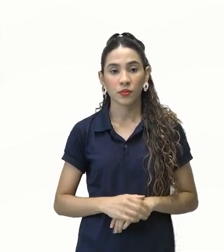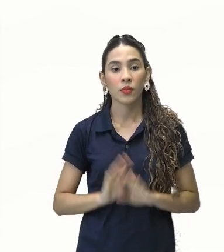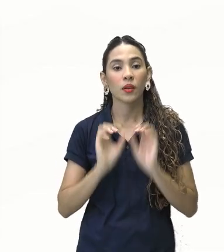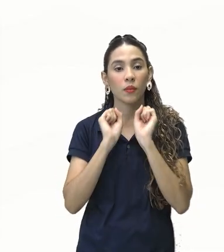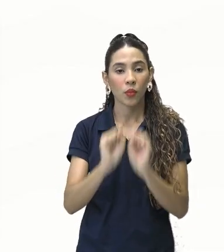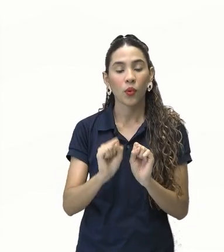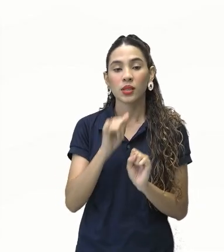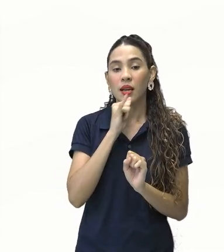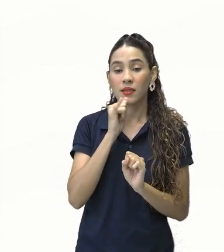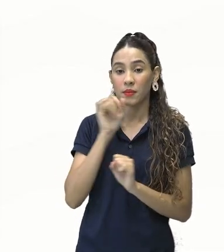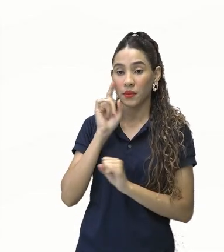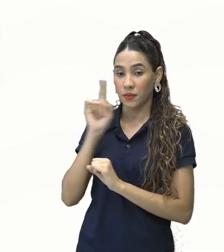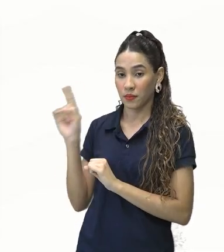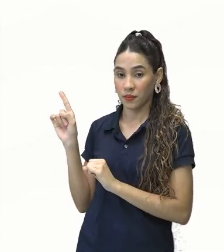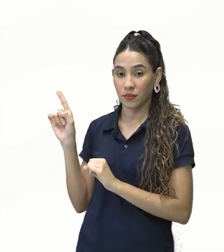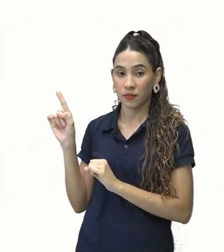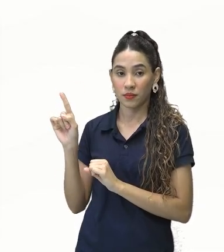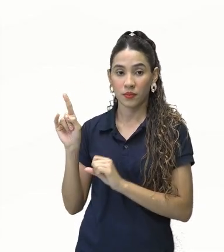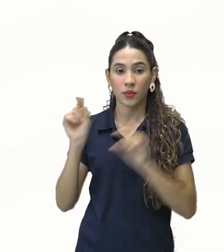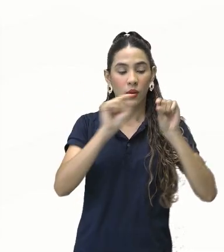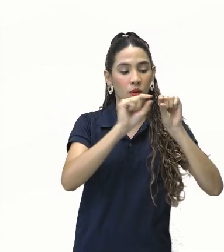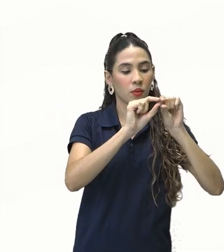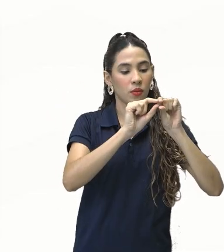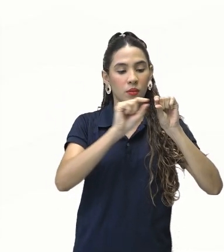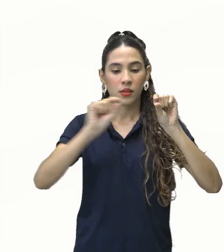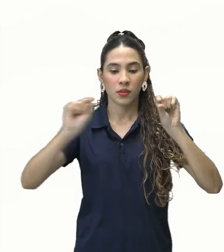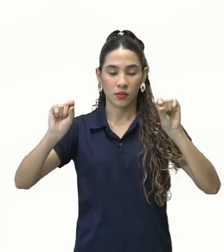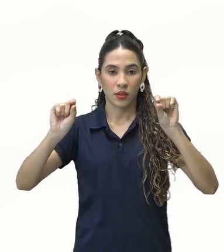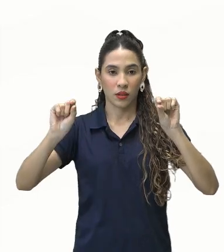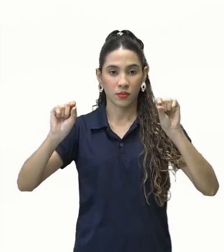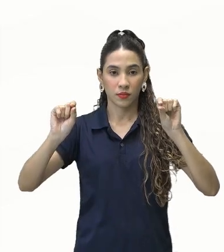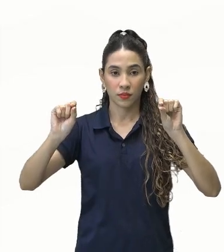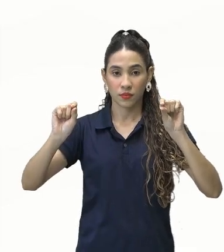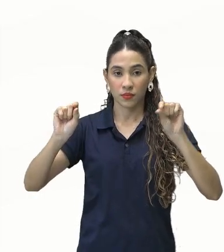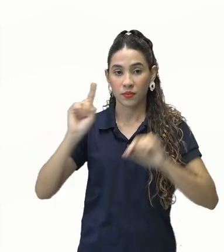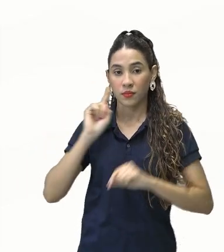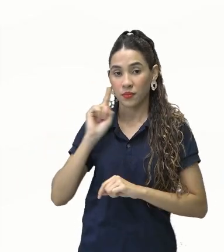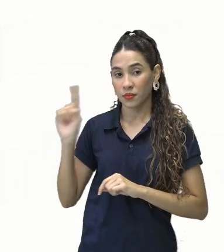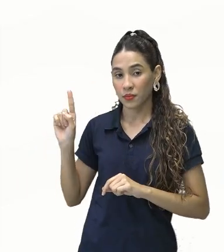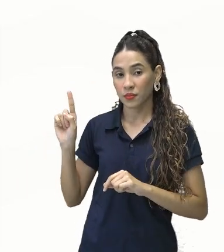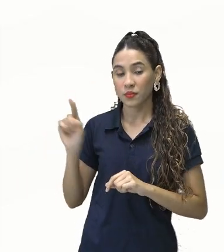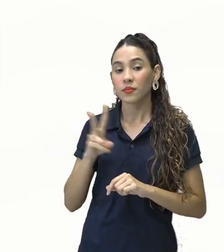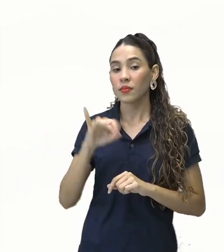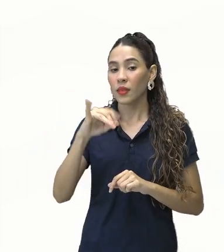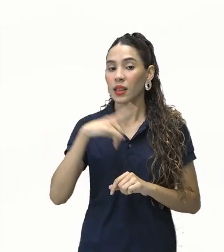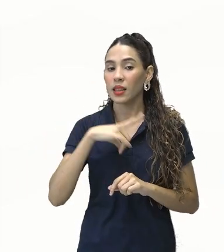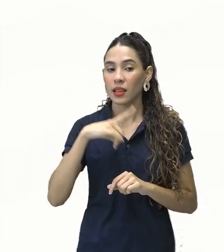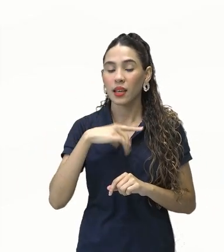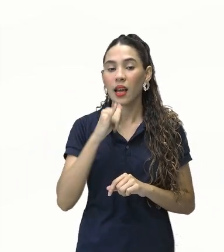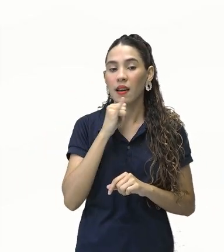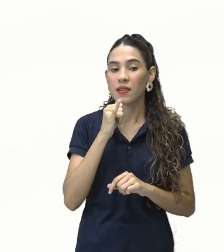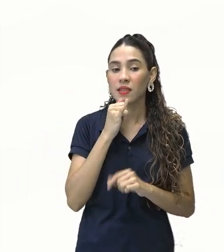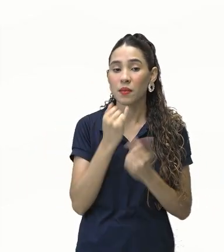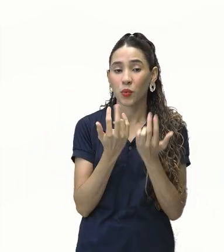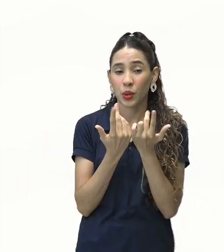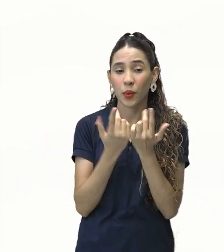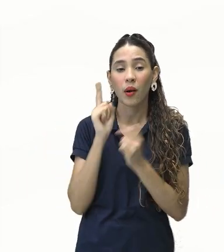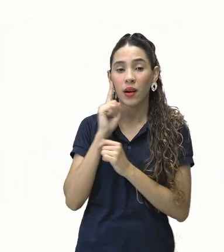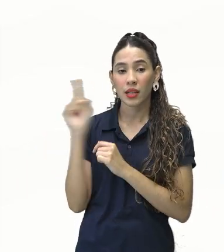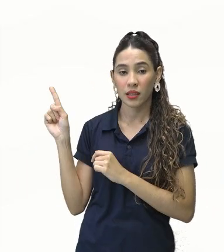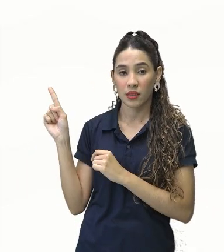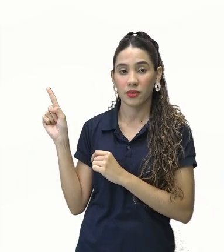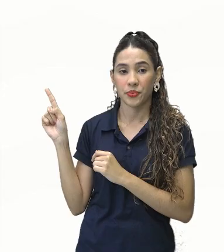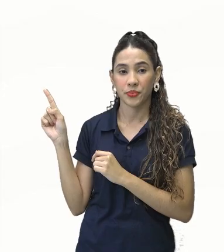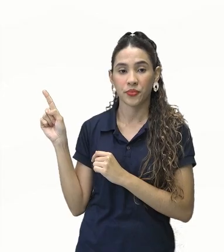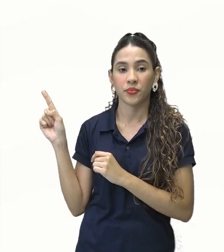Ela pode vir na horizontal, ok? Ela vai ter exatamente este formato,